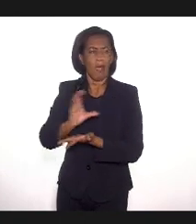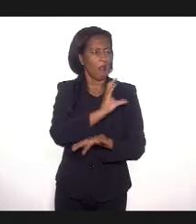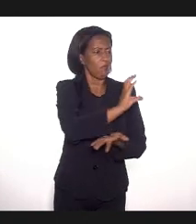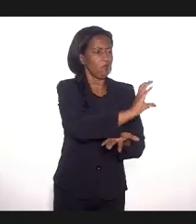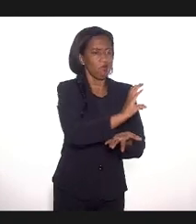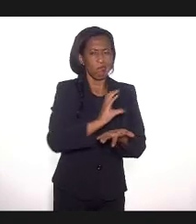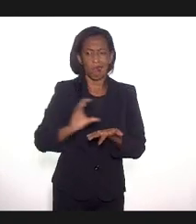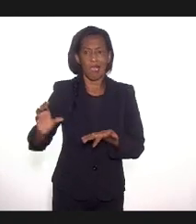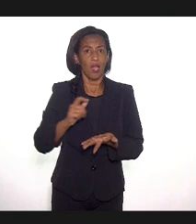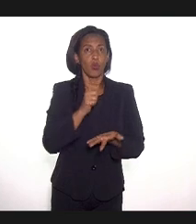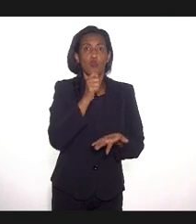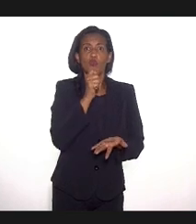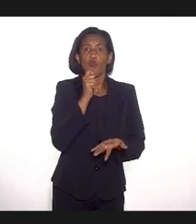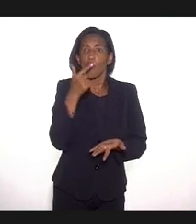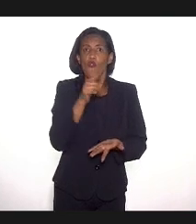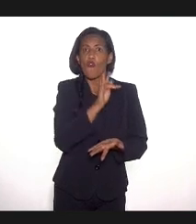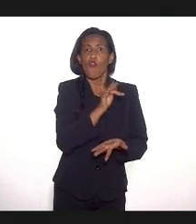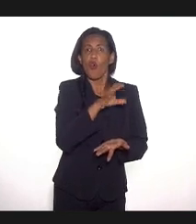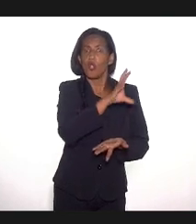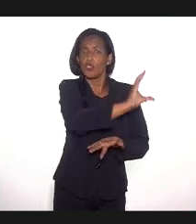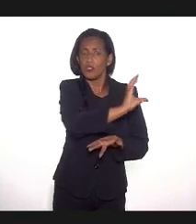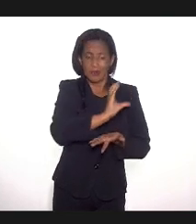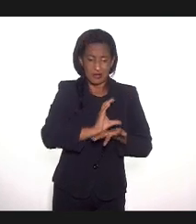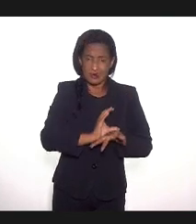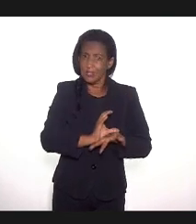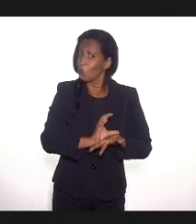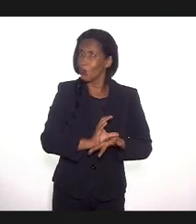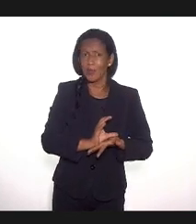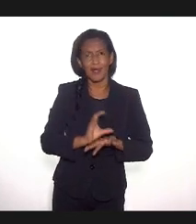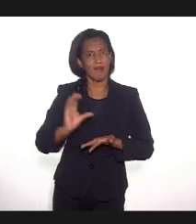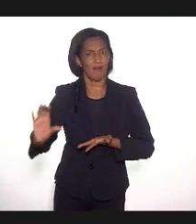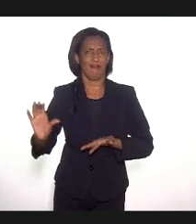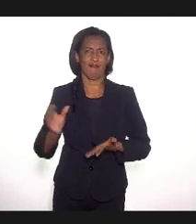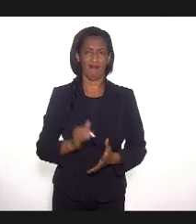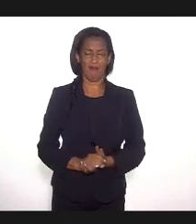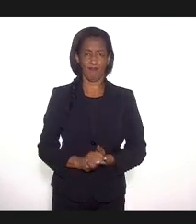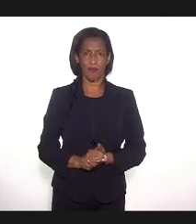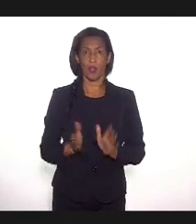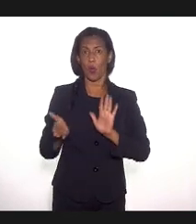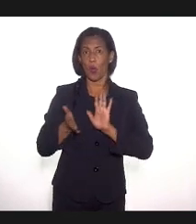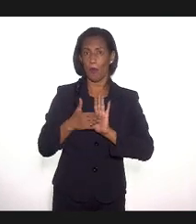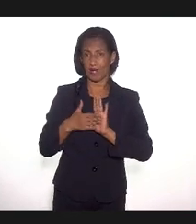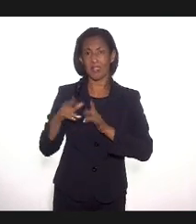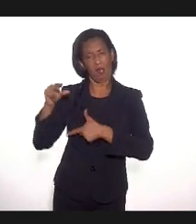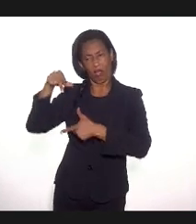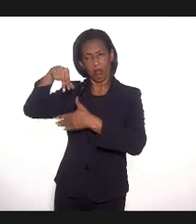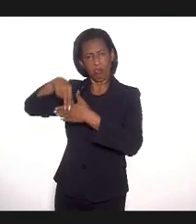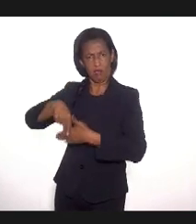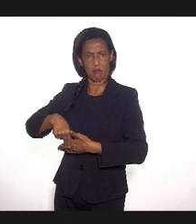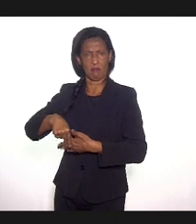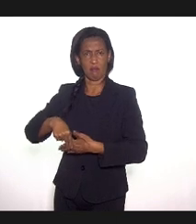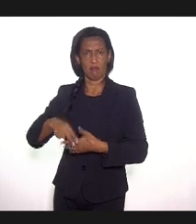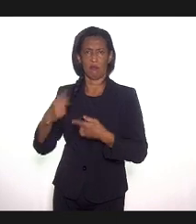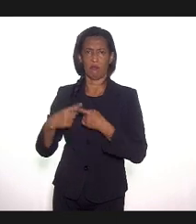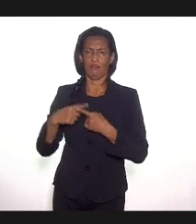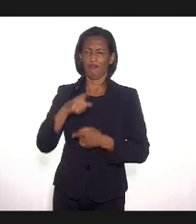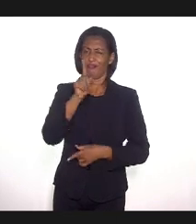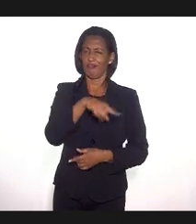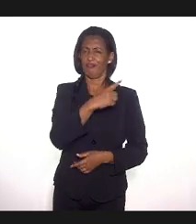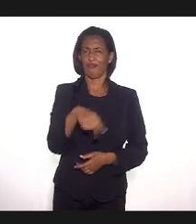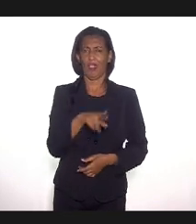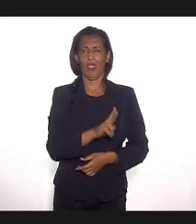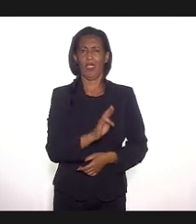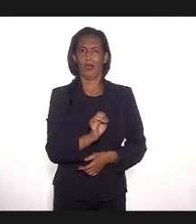Eu entendo, para concluir, Márcio Pacheco, eu concordo com o Valdec. O parecer é anexação, portanto, rejeitar o